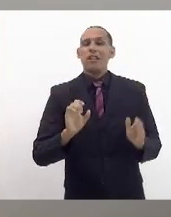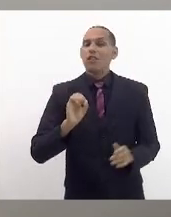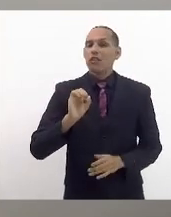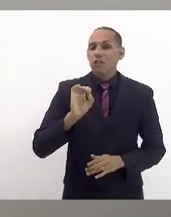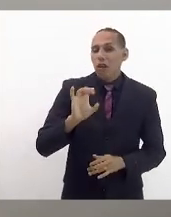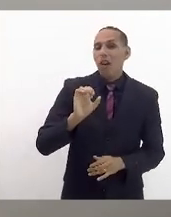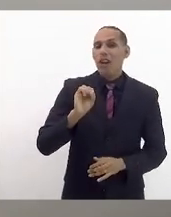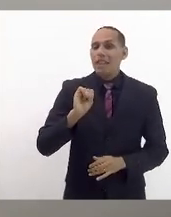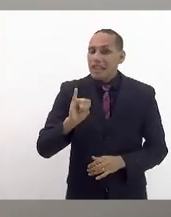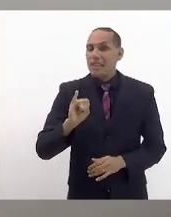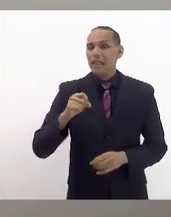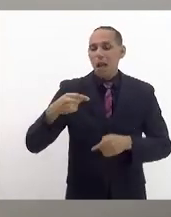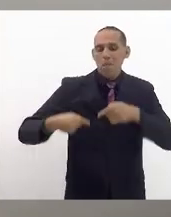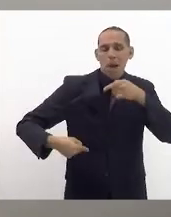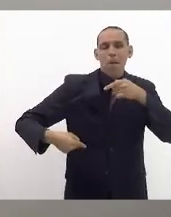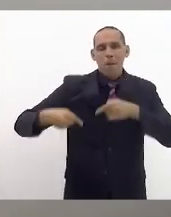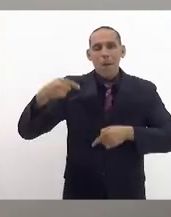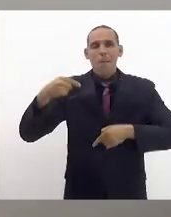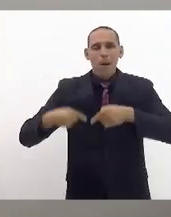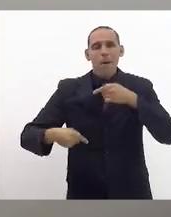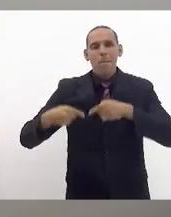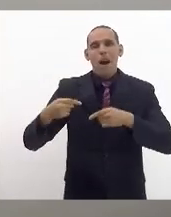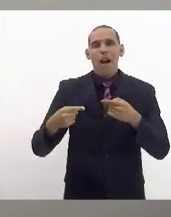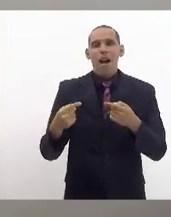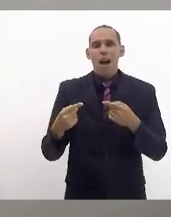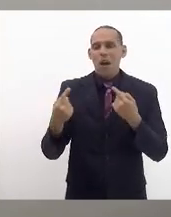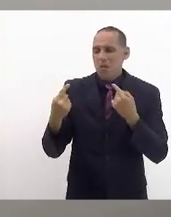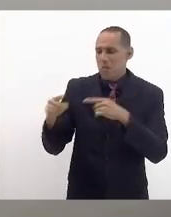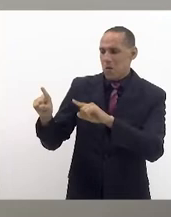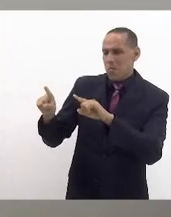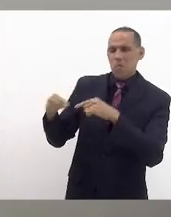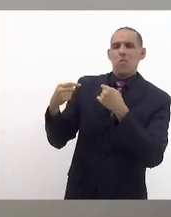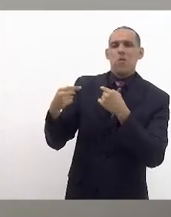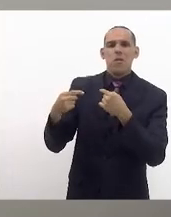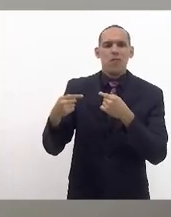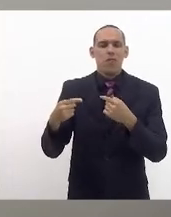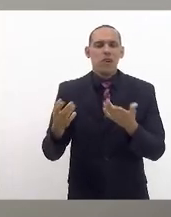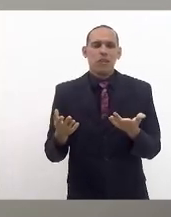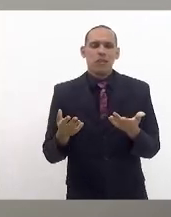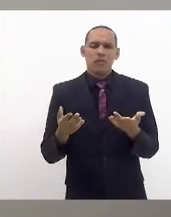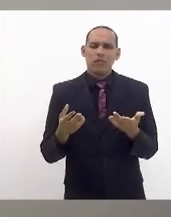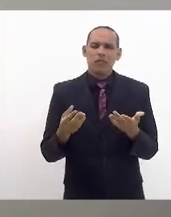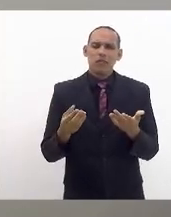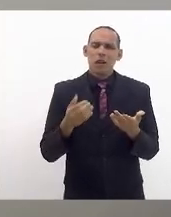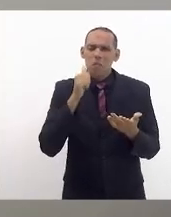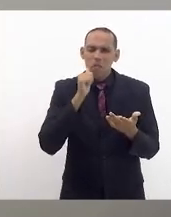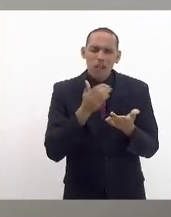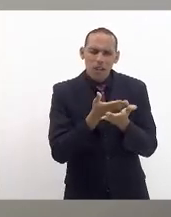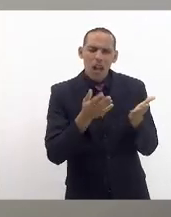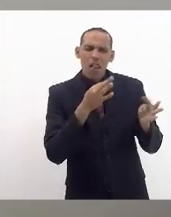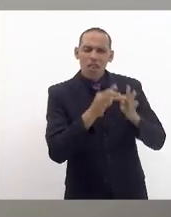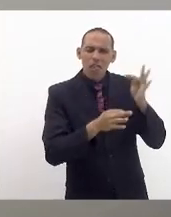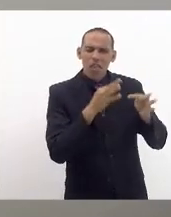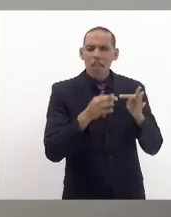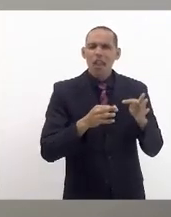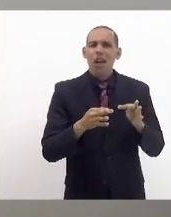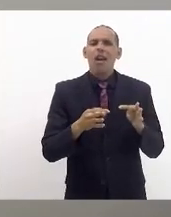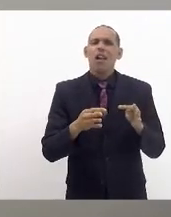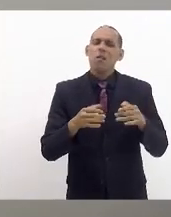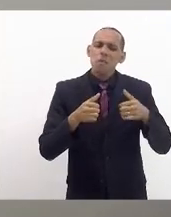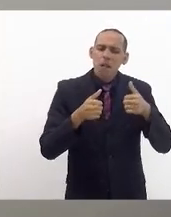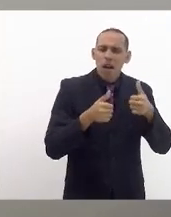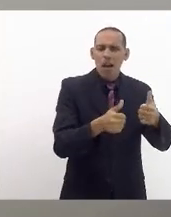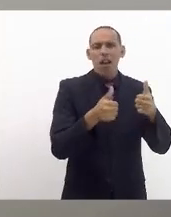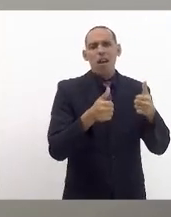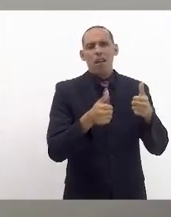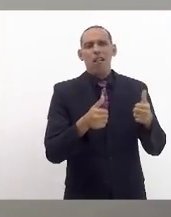venham ferir a personalidade de cada um. Vamos dar às mulheres um tratamento de cavalheiros. Então,